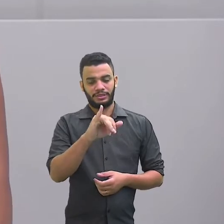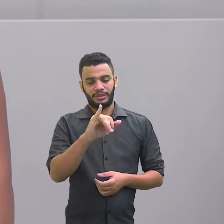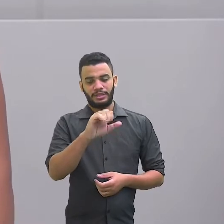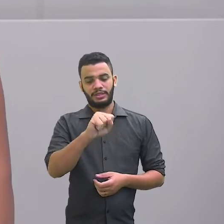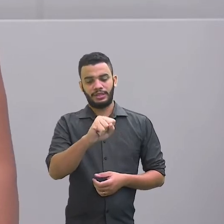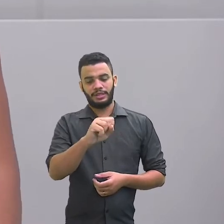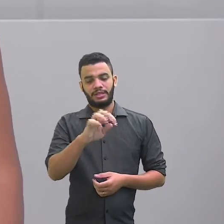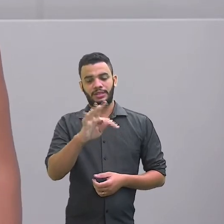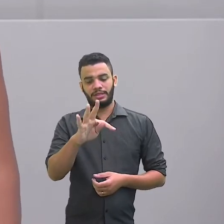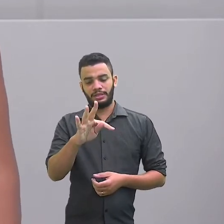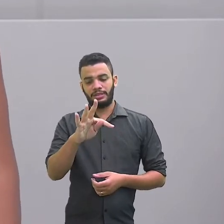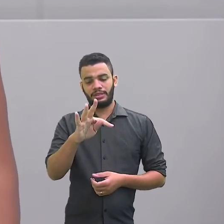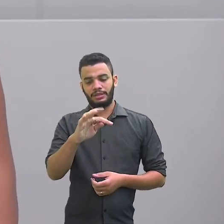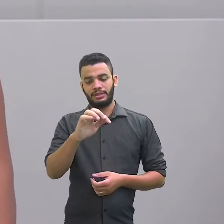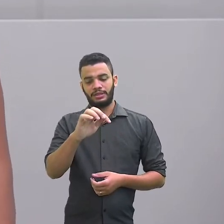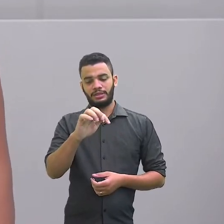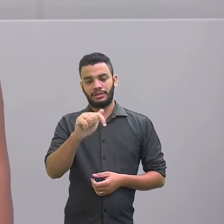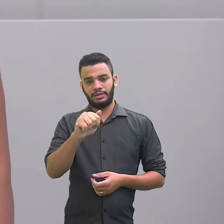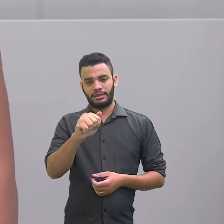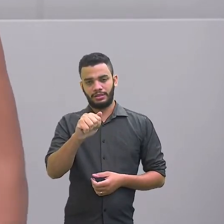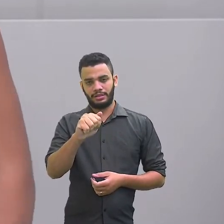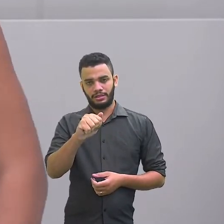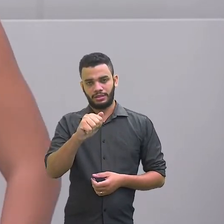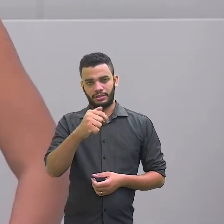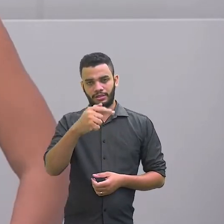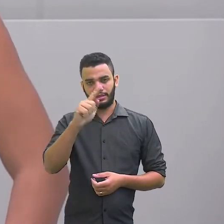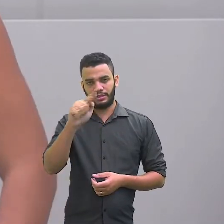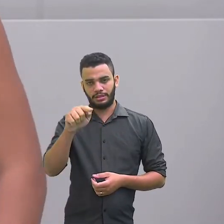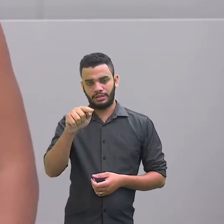D-I-S-T-A, acento circunflexo no A,